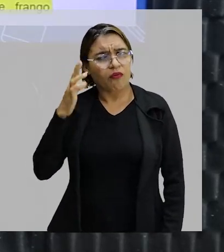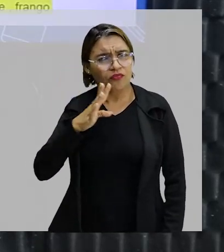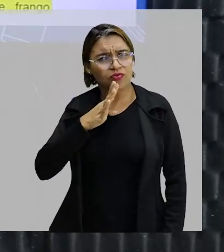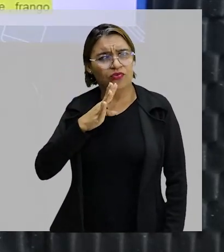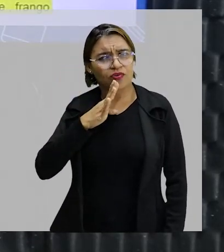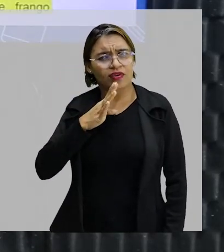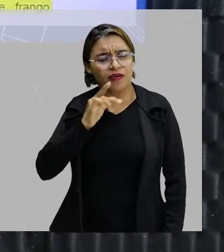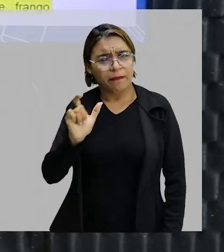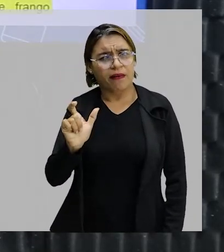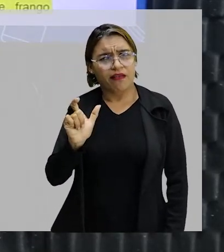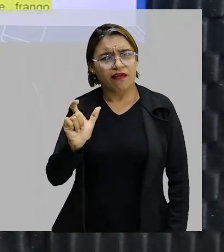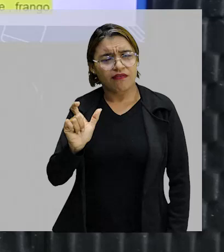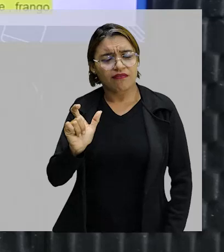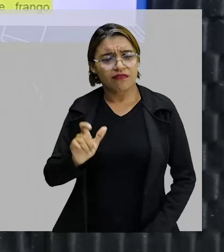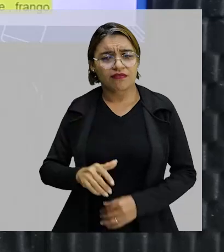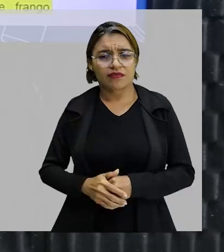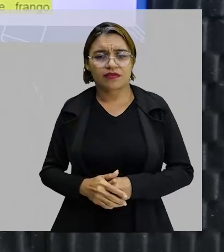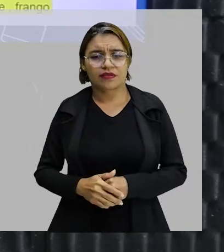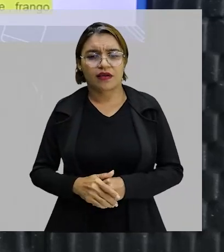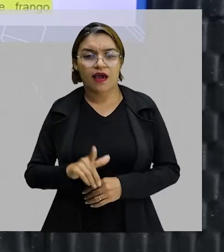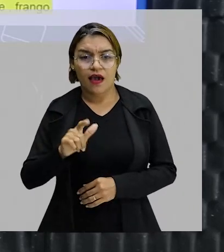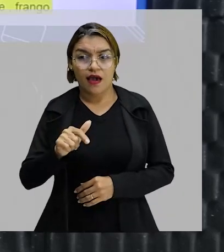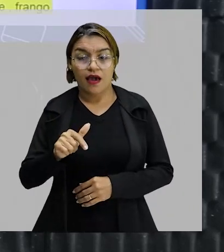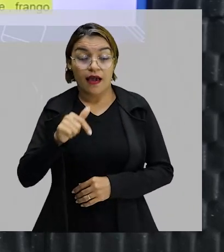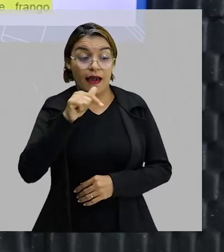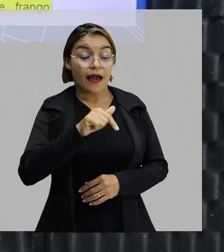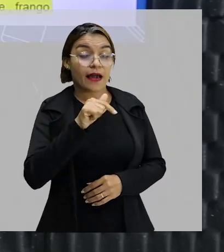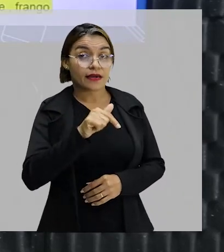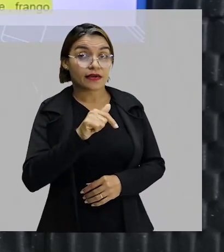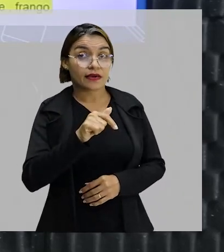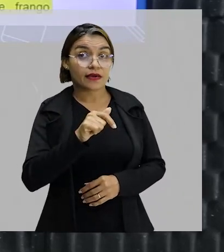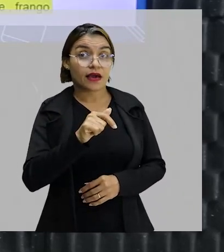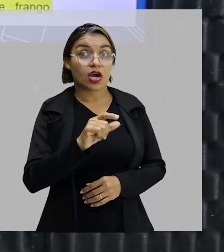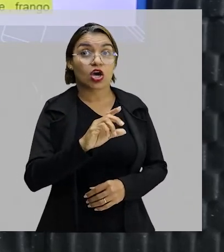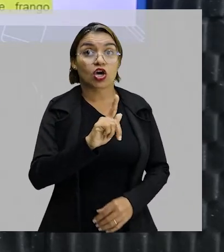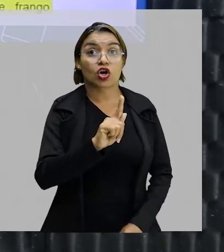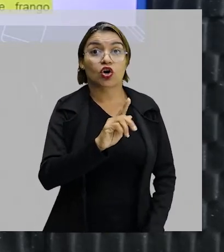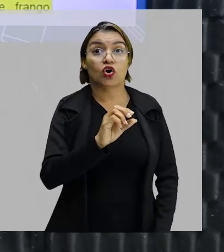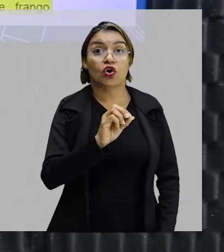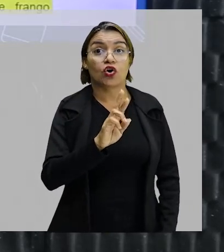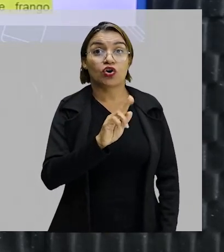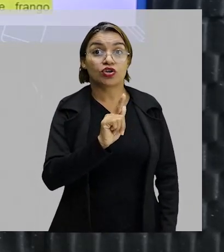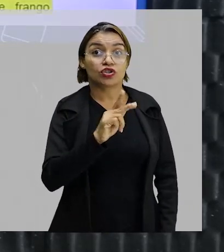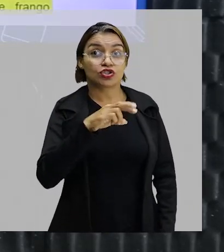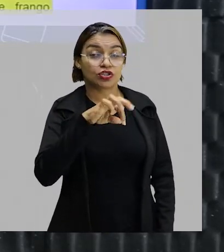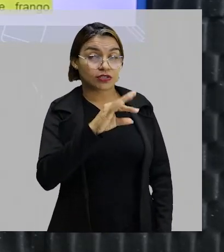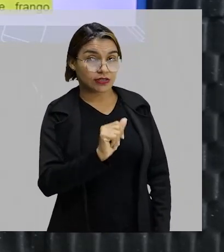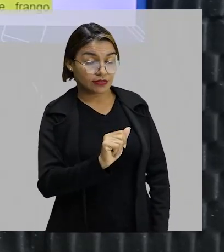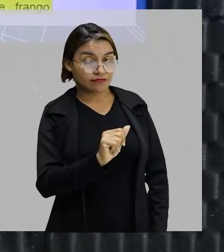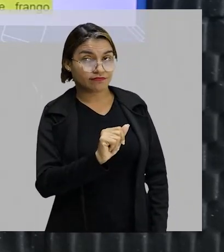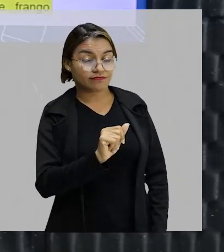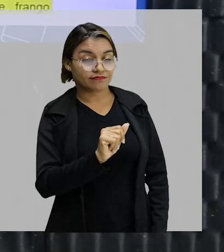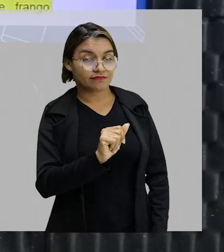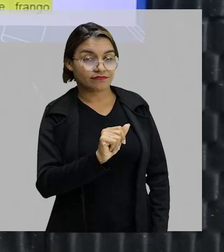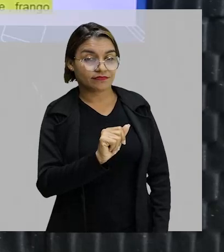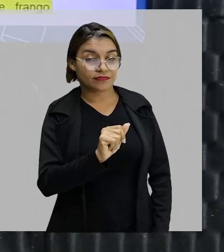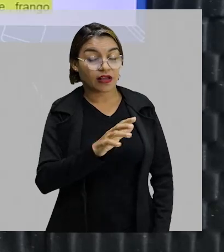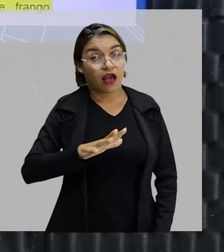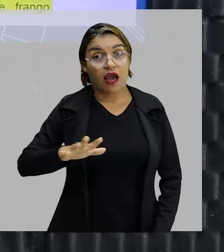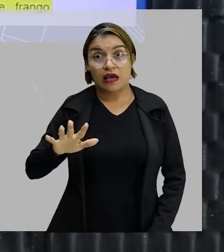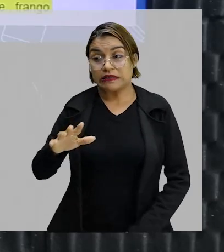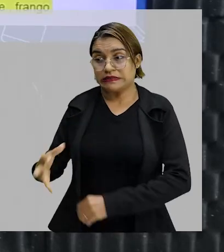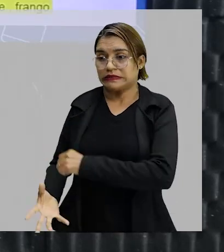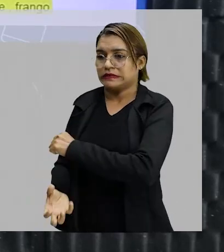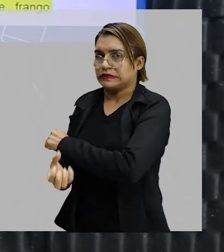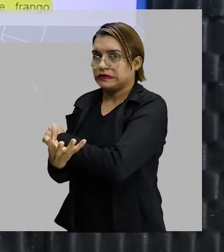propina. Pois é, aqui é uma gorjeta, tá? Quando se fala de propina no campo da corrupção,